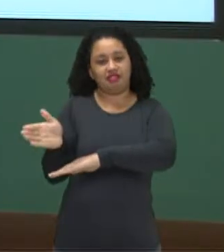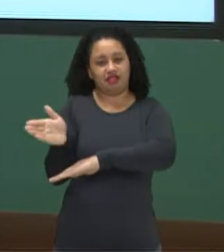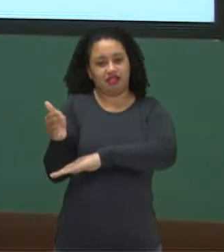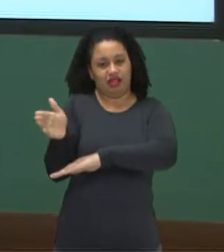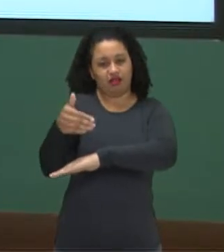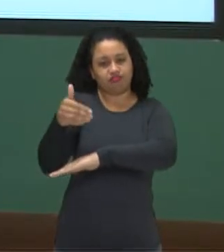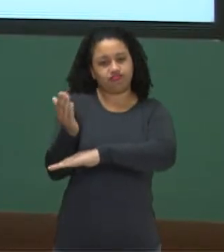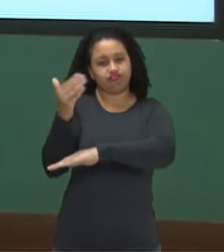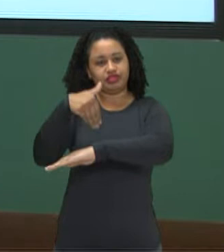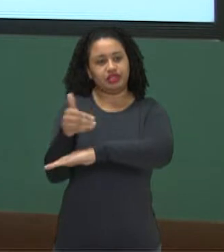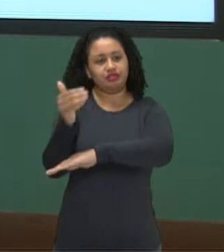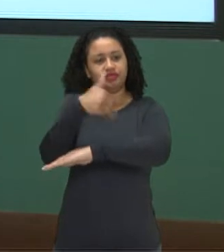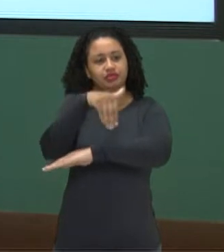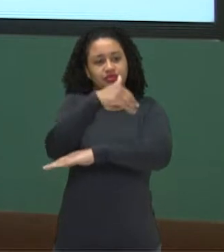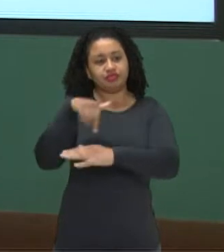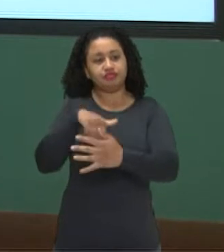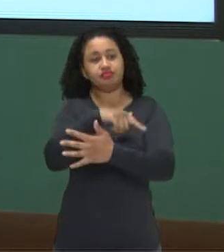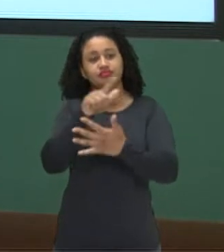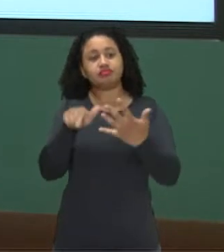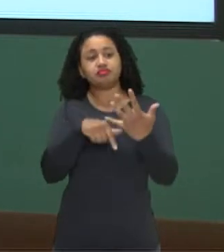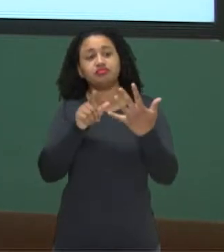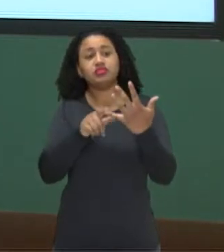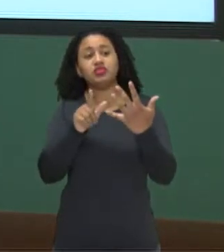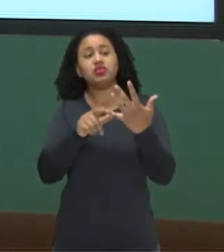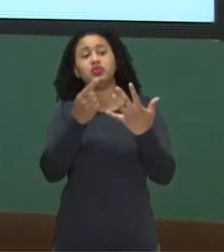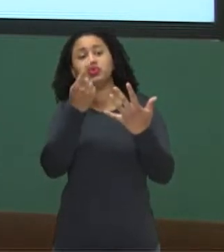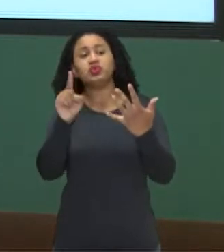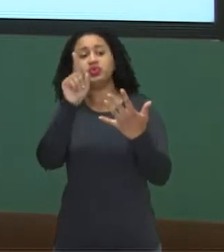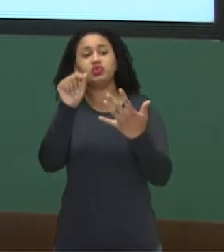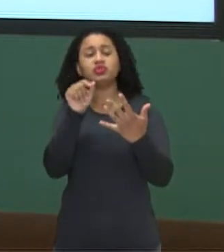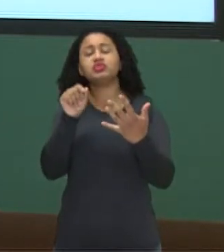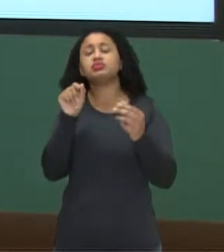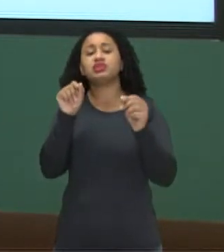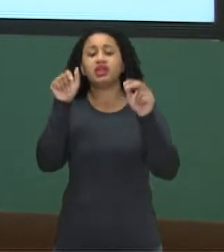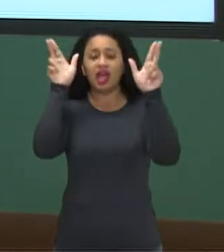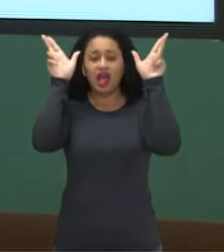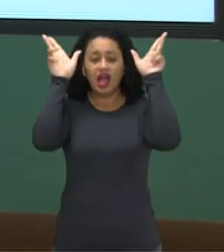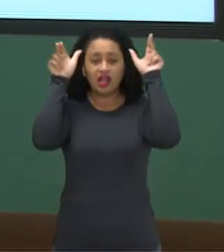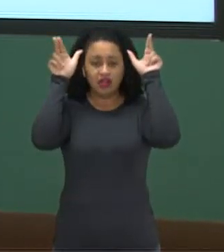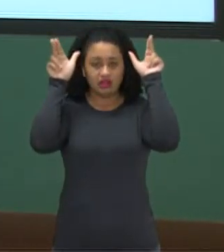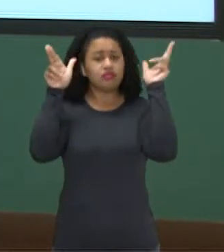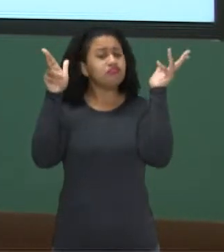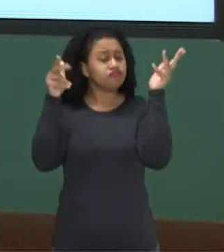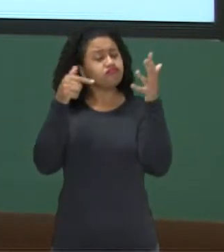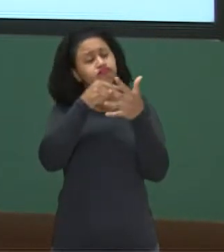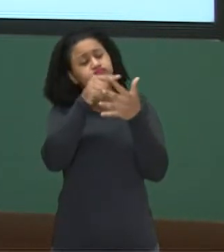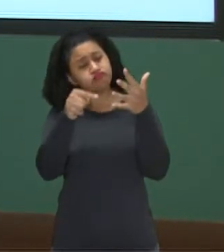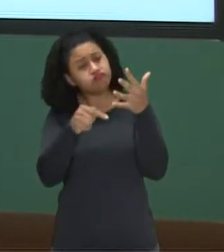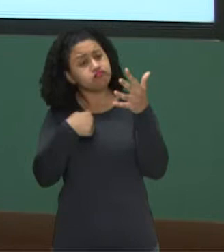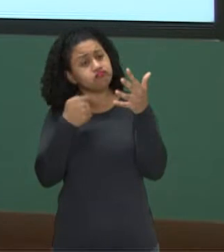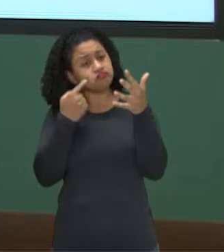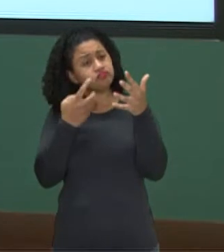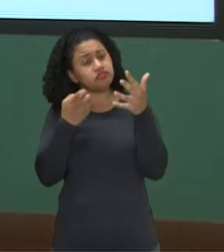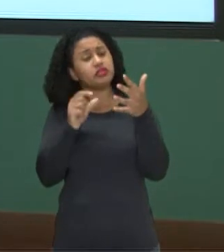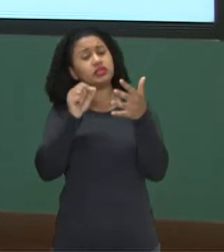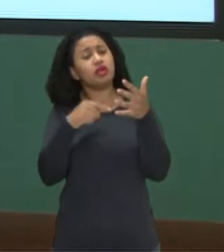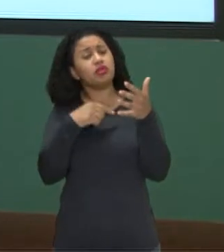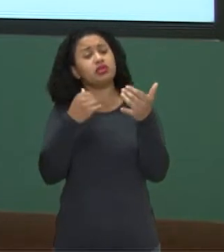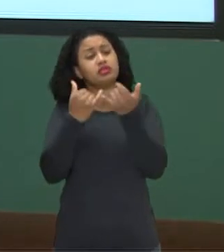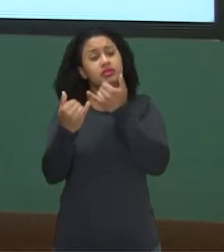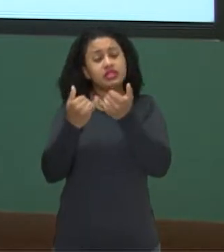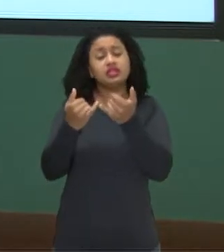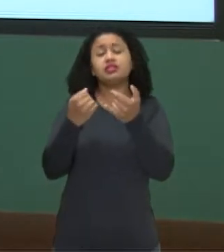estruturas ósseas bastante semelhantes. E o que isso nos traz de informações? Por que conhecer